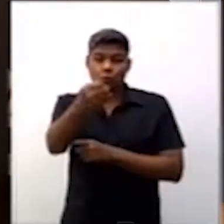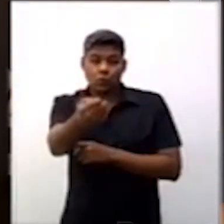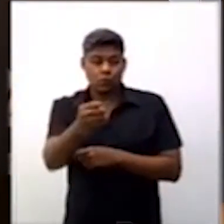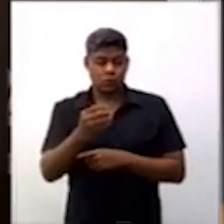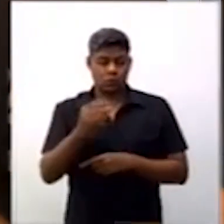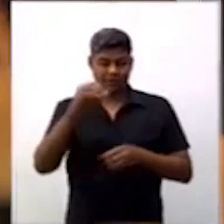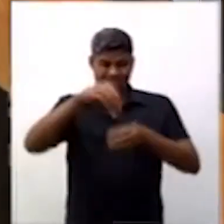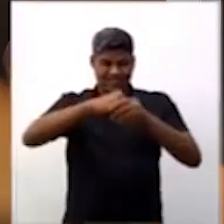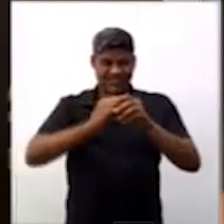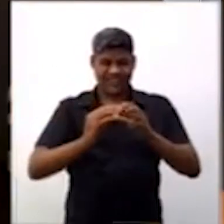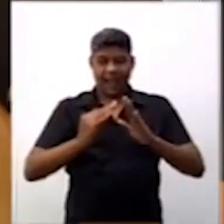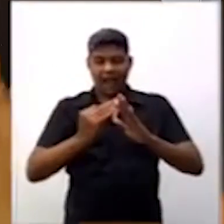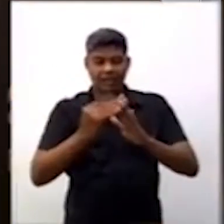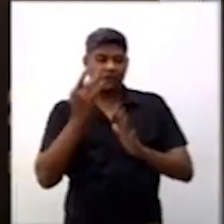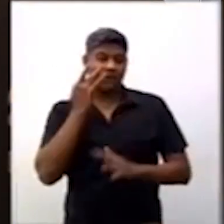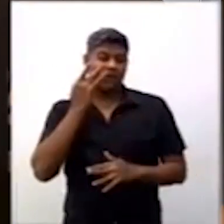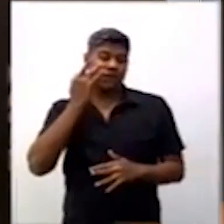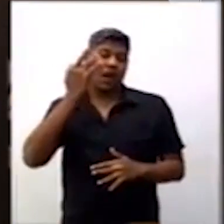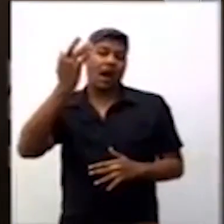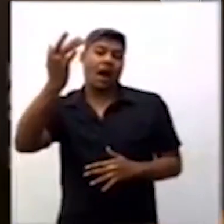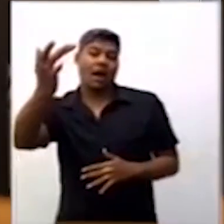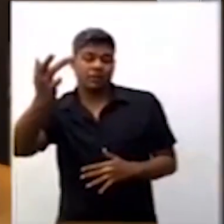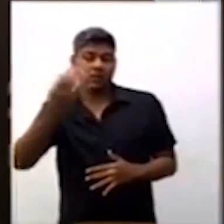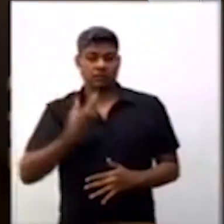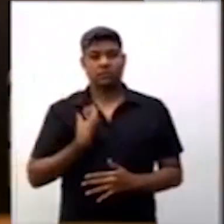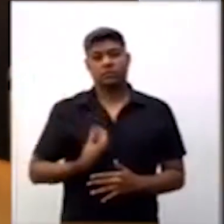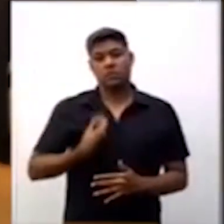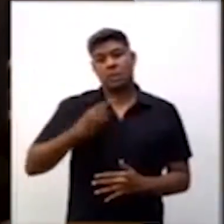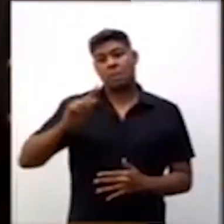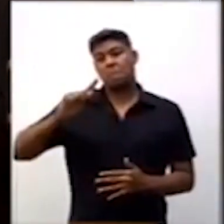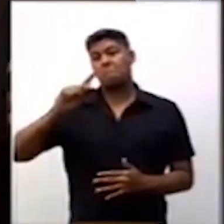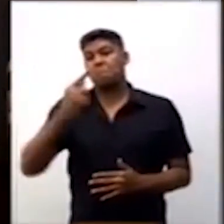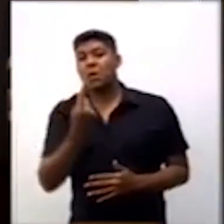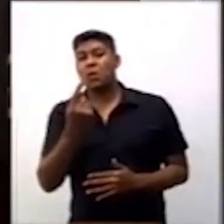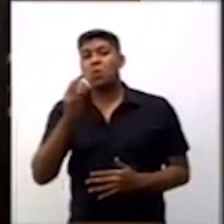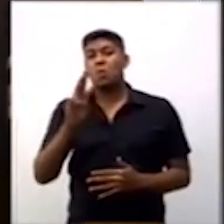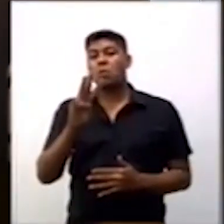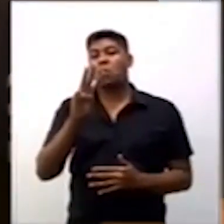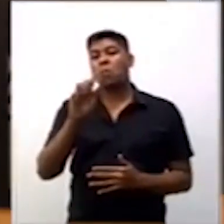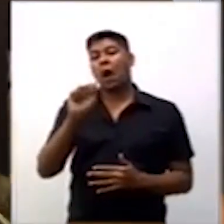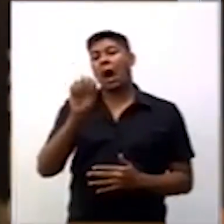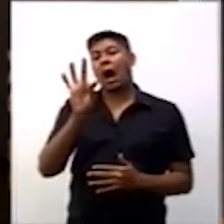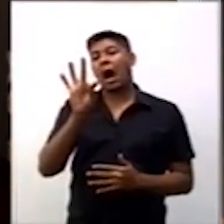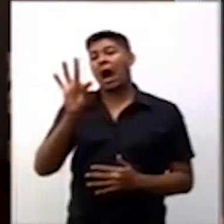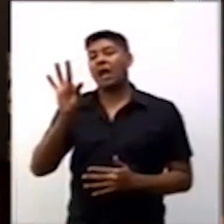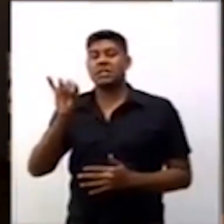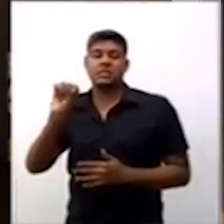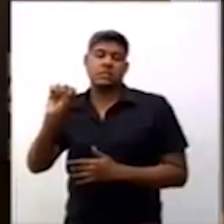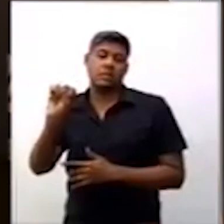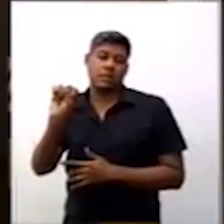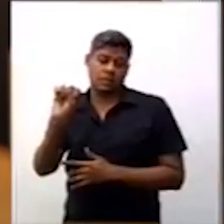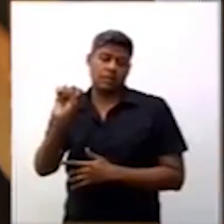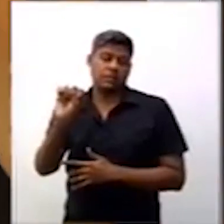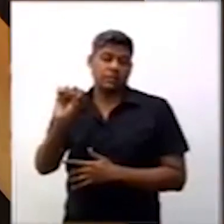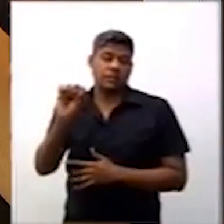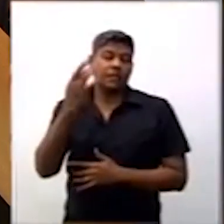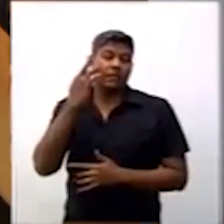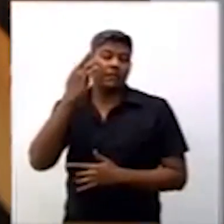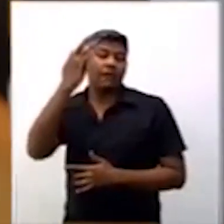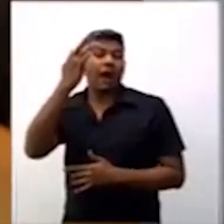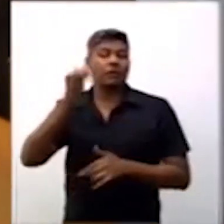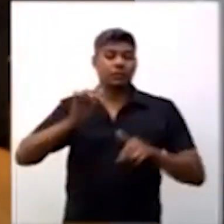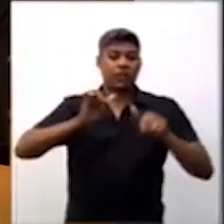ligados na casa, facilmente vai passar de 1000 watts. Então é mais fácil você trabalhar com